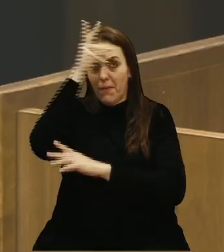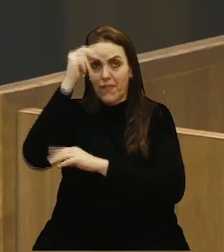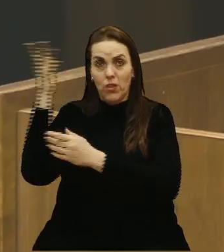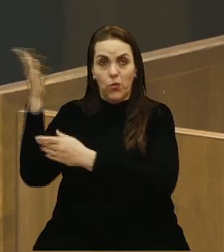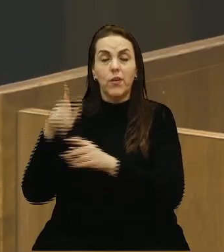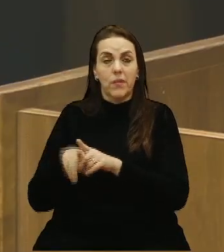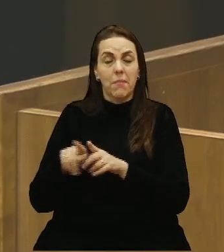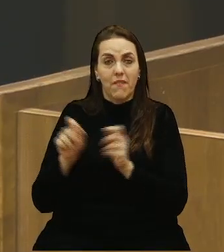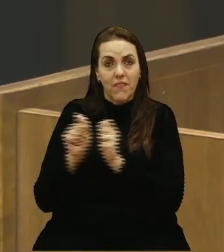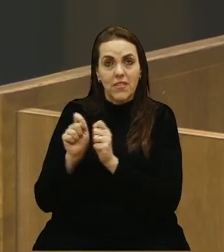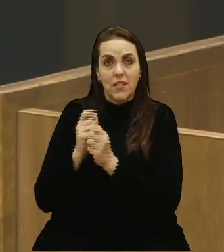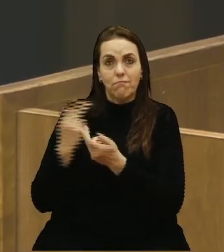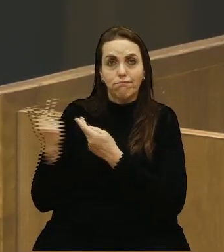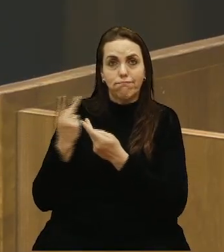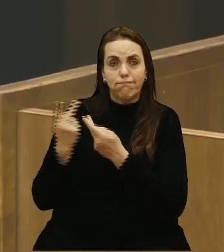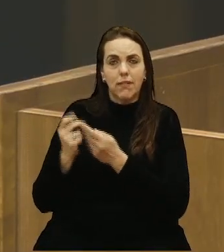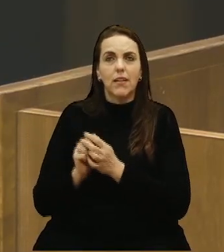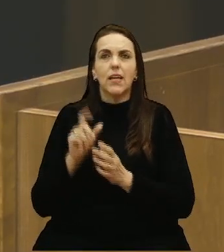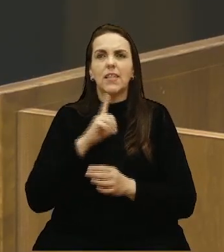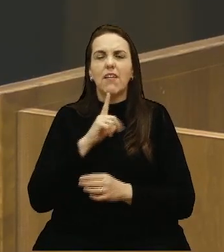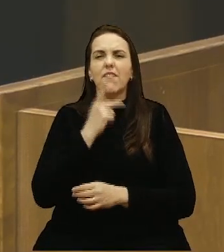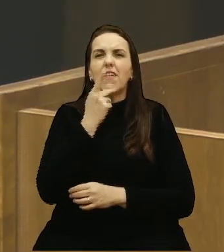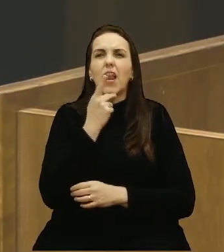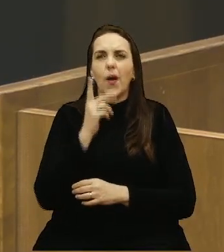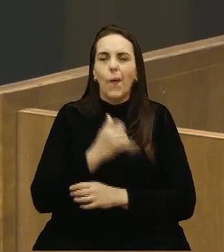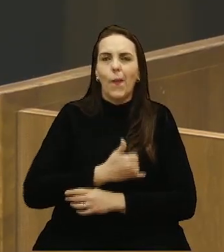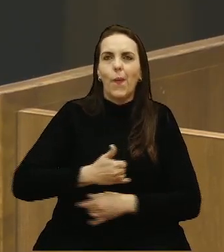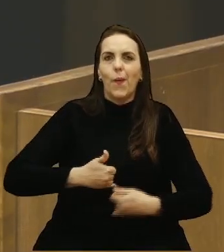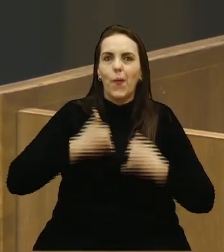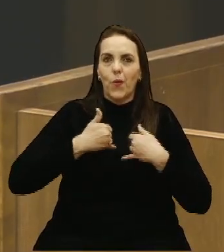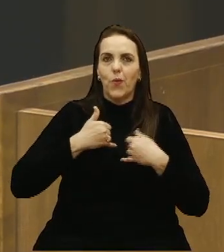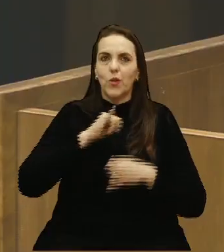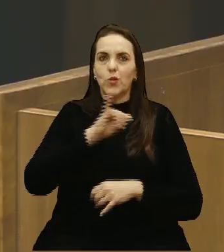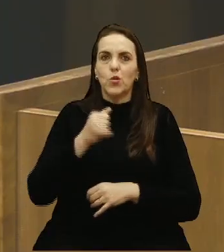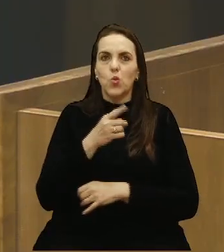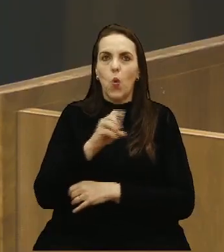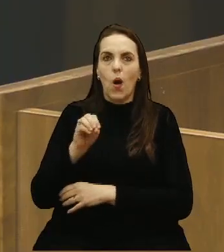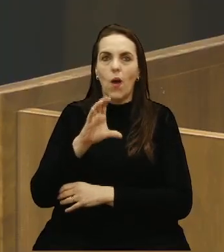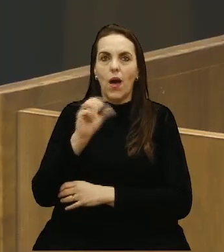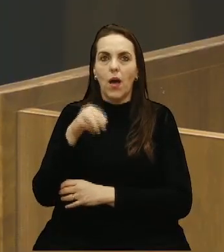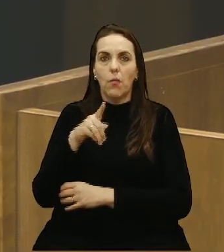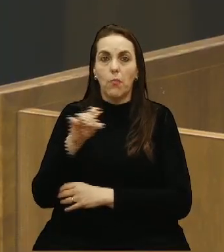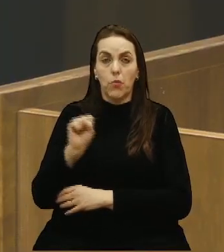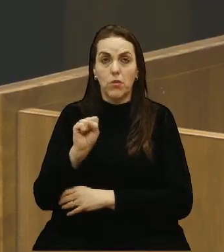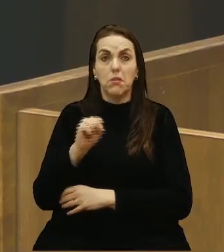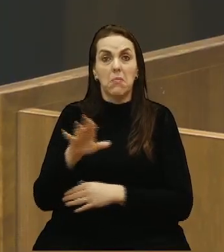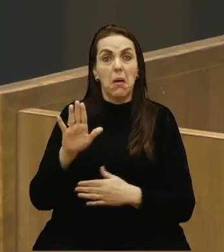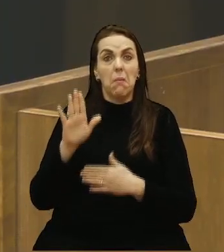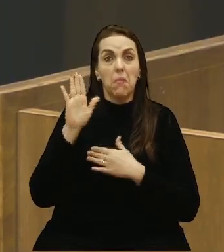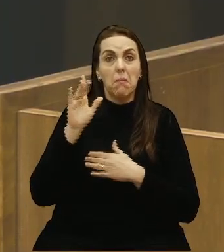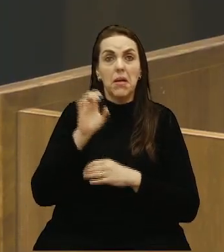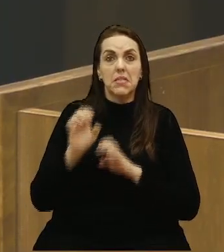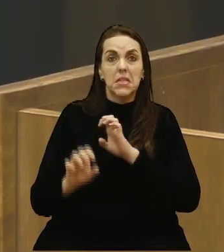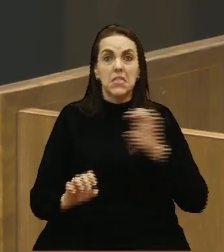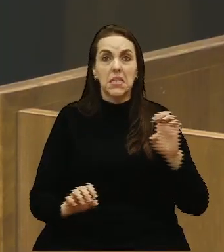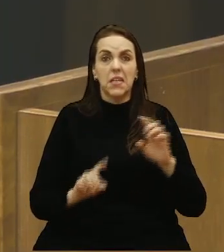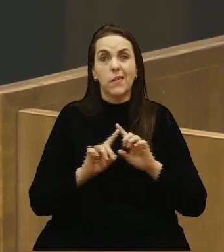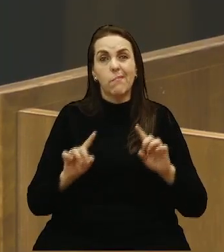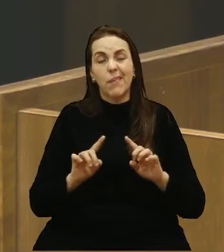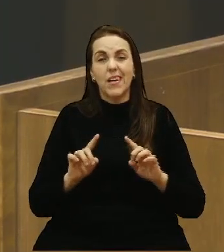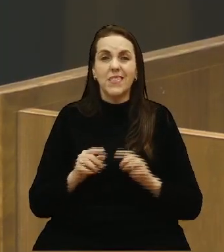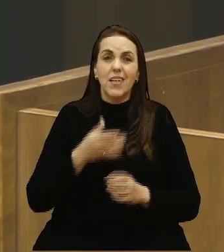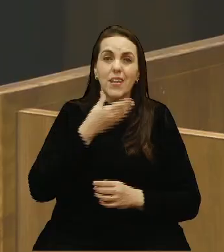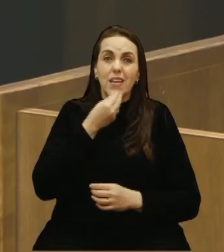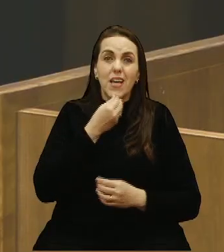nisso. E também aqui ele diz que tem orgulho de estar no governo do João Campos. Uma grande promessa da esquerda, Caleb, o João Campos. Mas é aquele